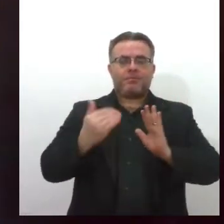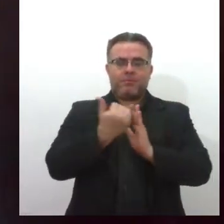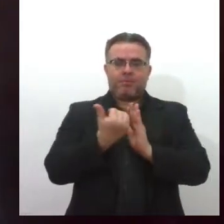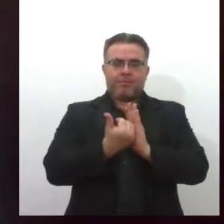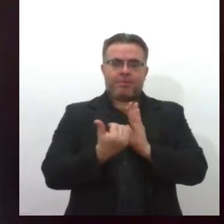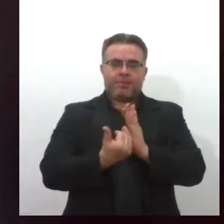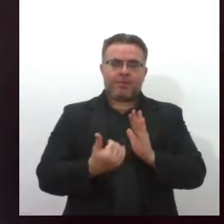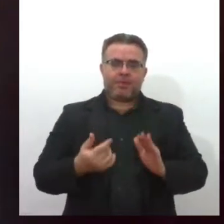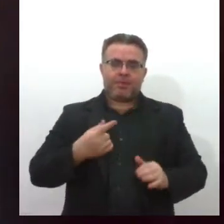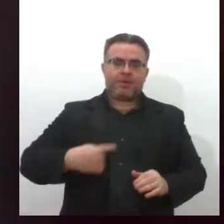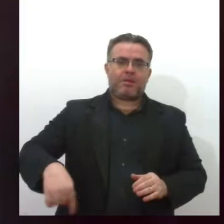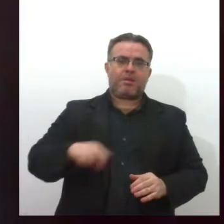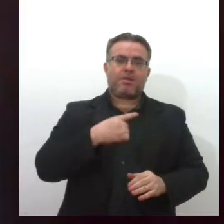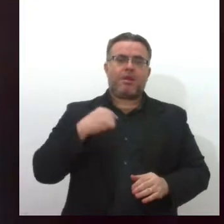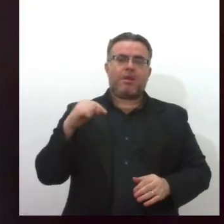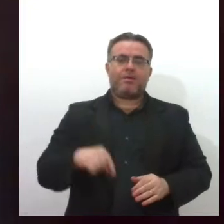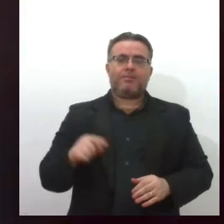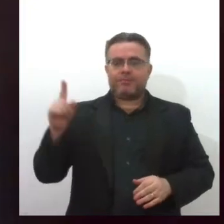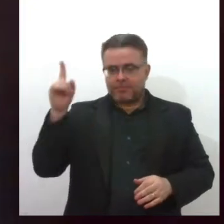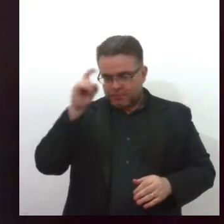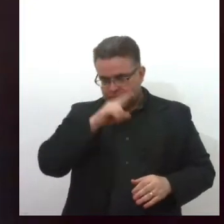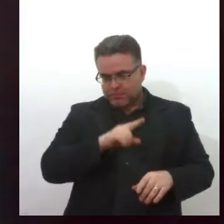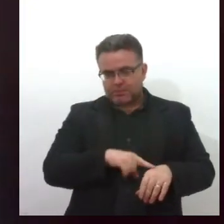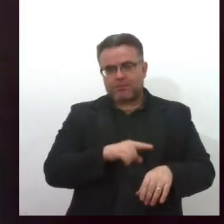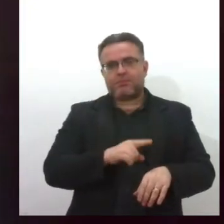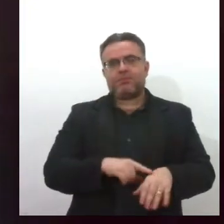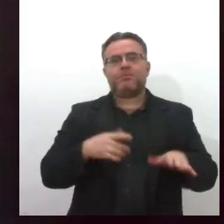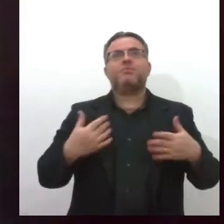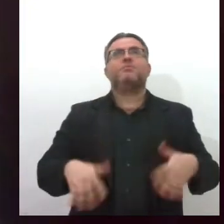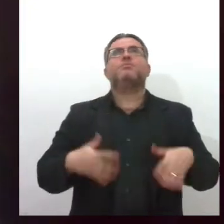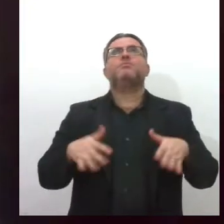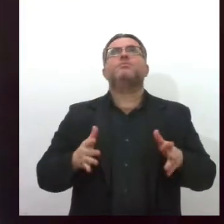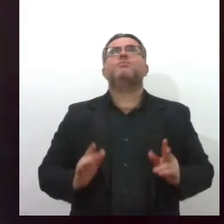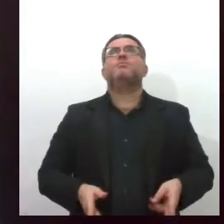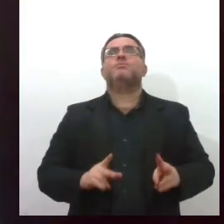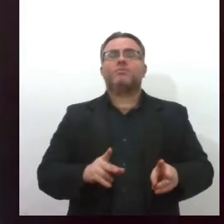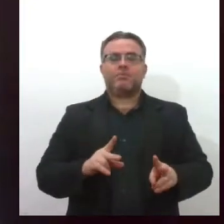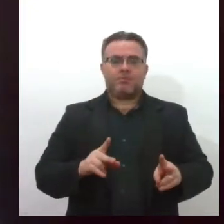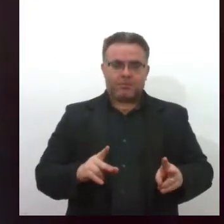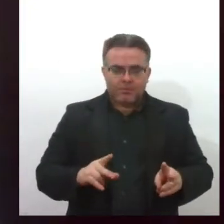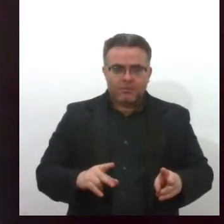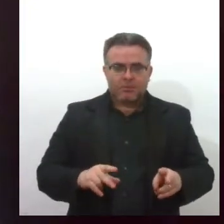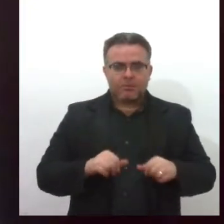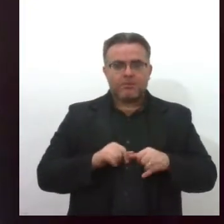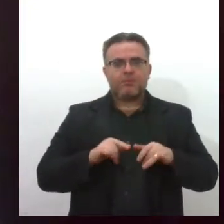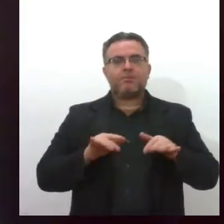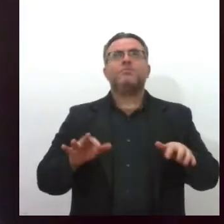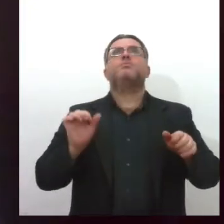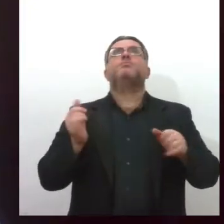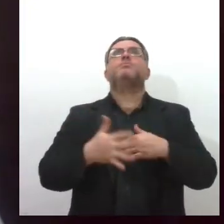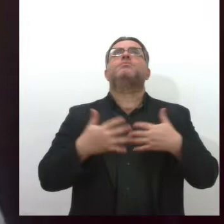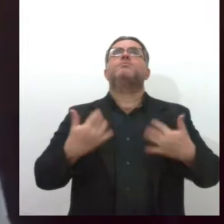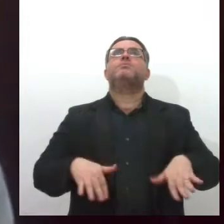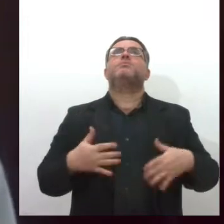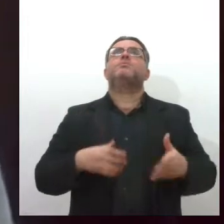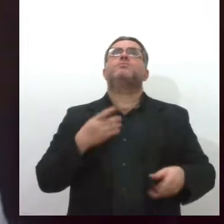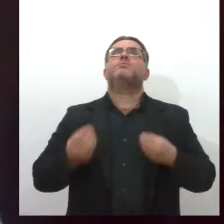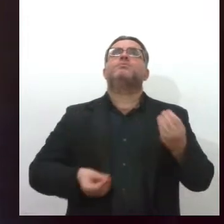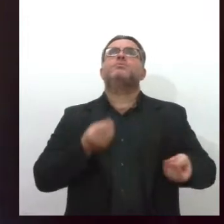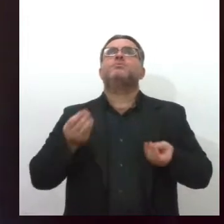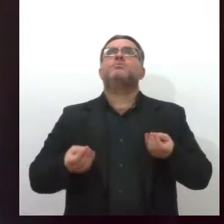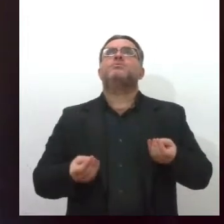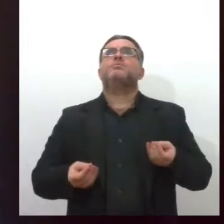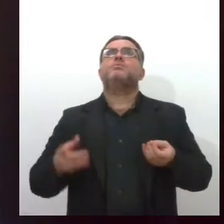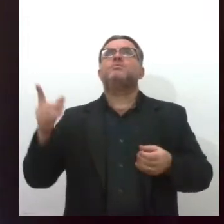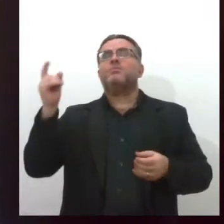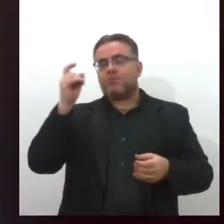nós estamos num momento difícil e de pandemia, tá? Quero crer que a fase mais aguda da pandemia